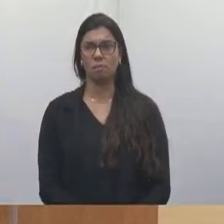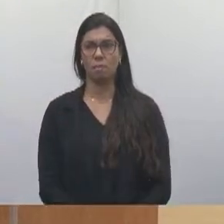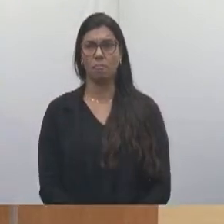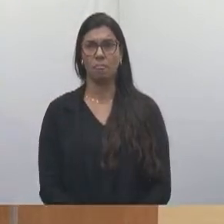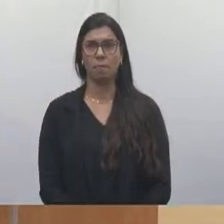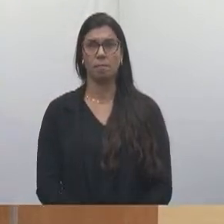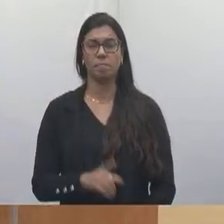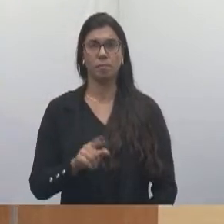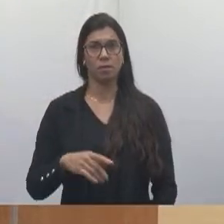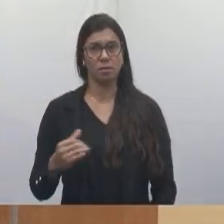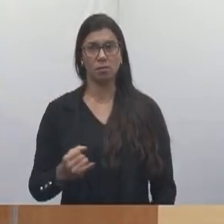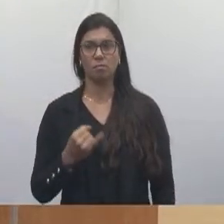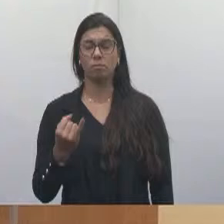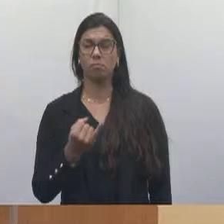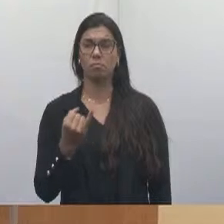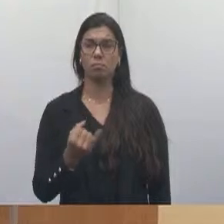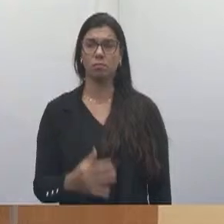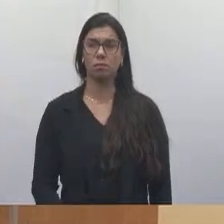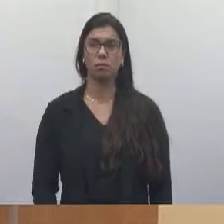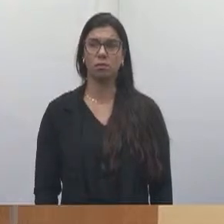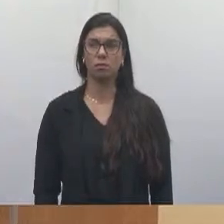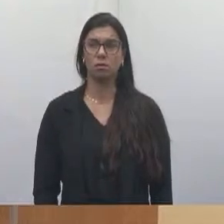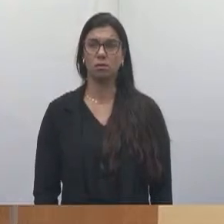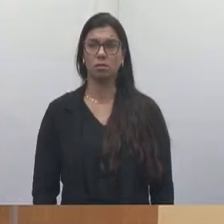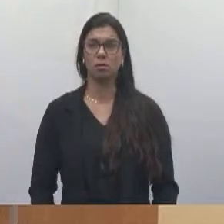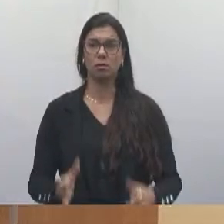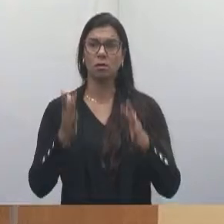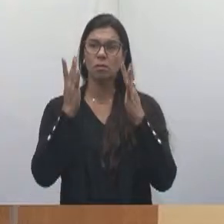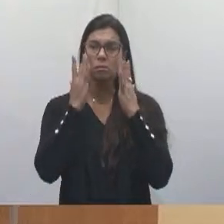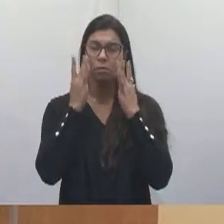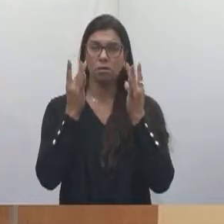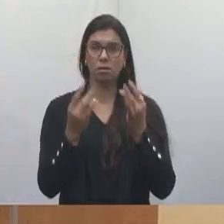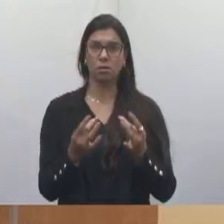Isso é importante, isso aí, gente. Presta atenção.